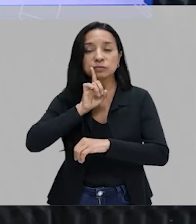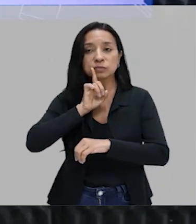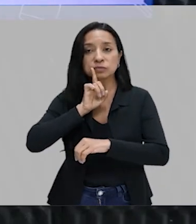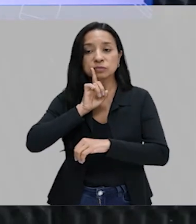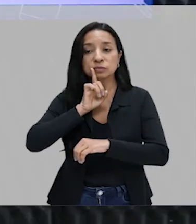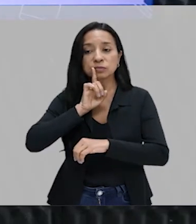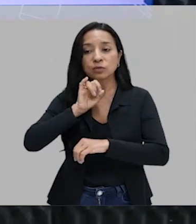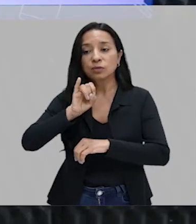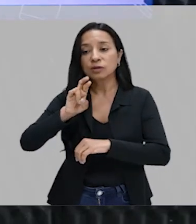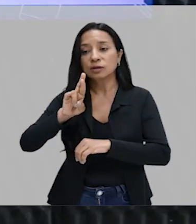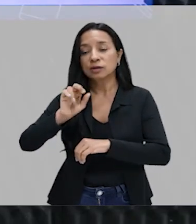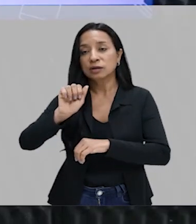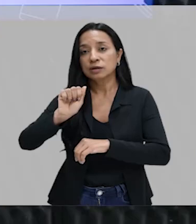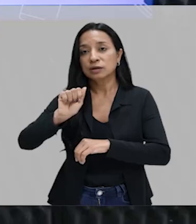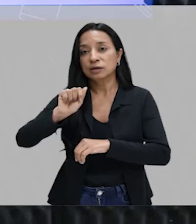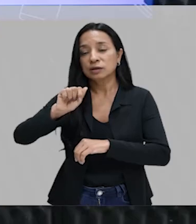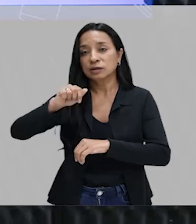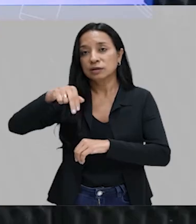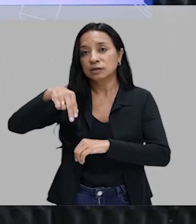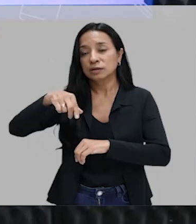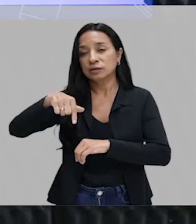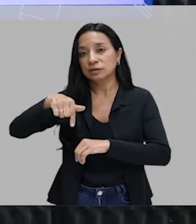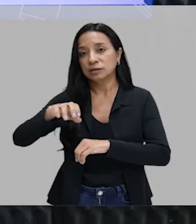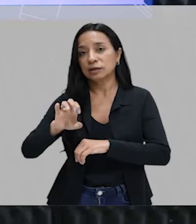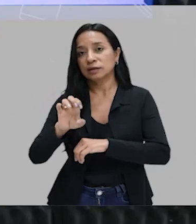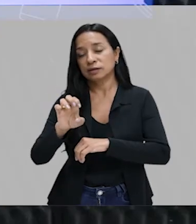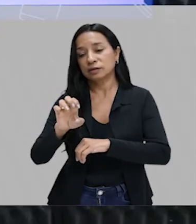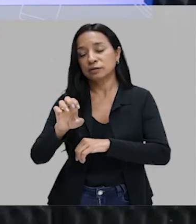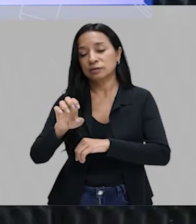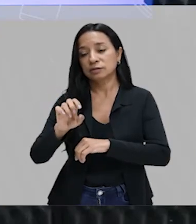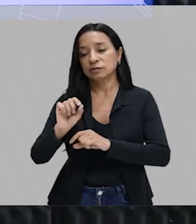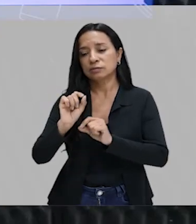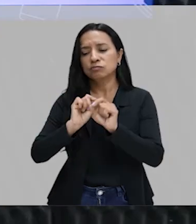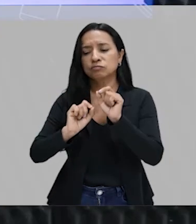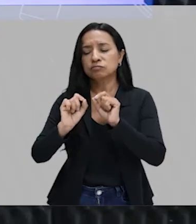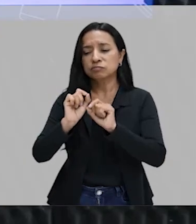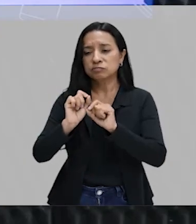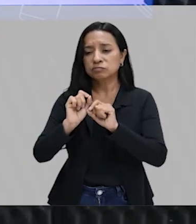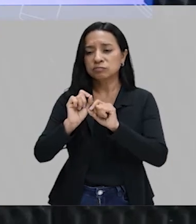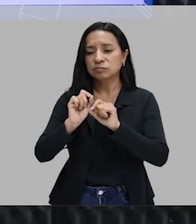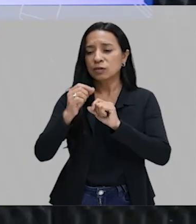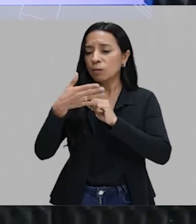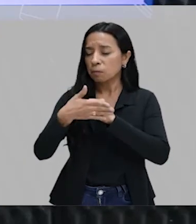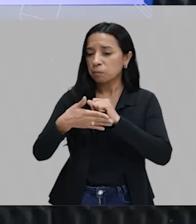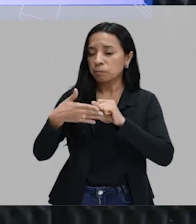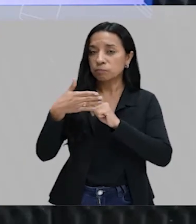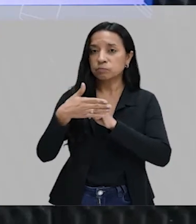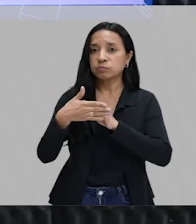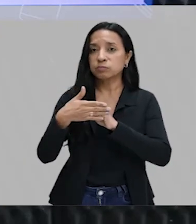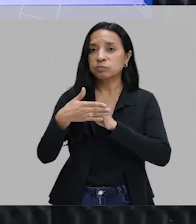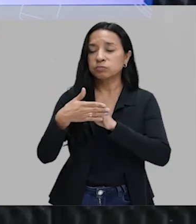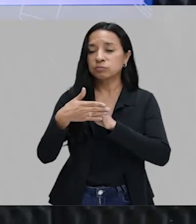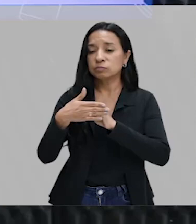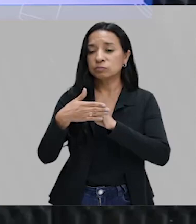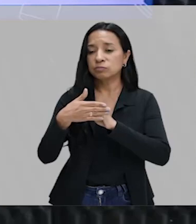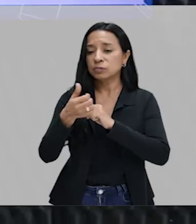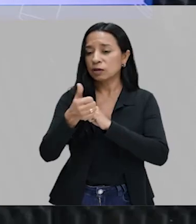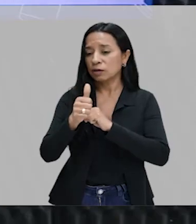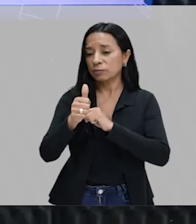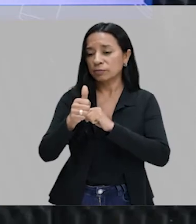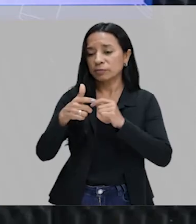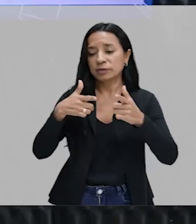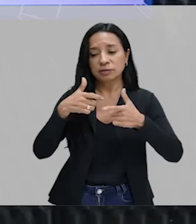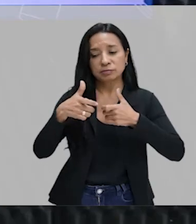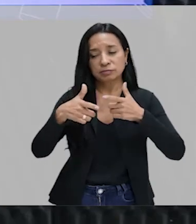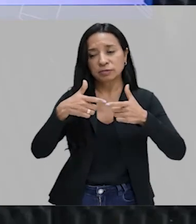no Iraque, as invasões dos Estados Unidos no Iraque, basicamente, não é a primeira guerra do